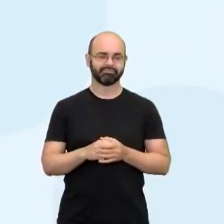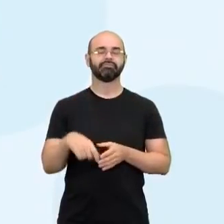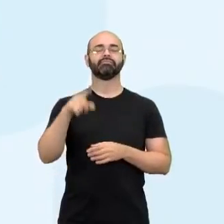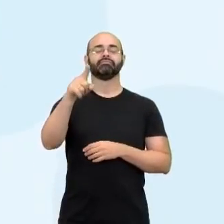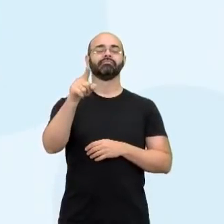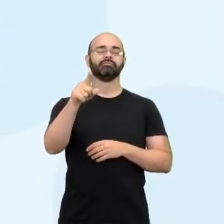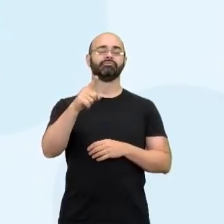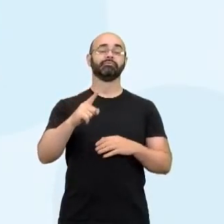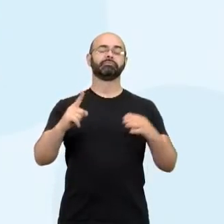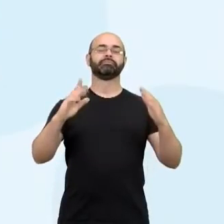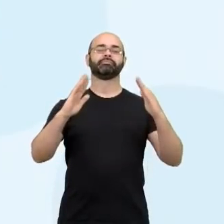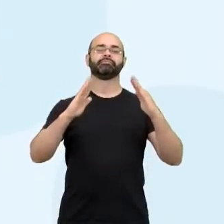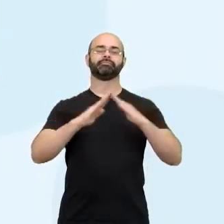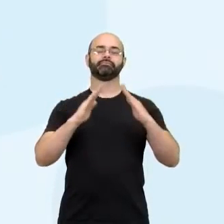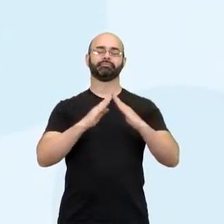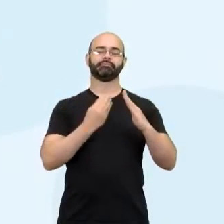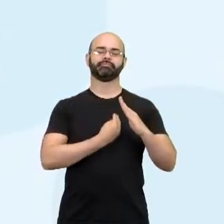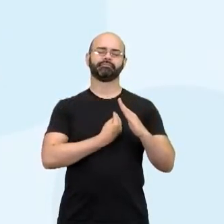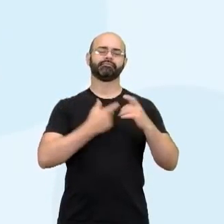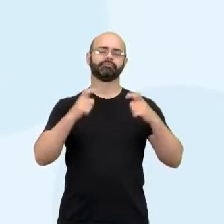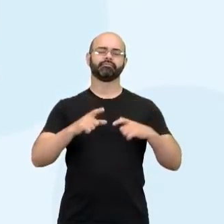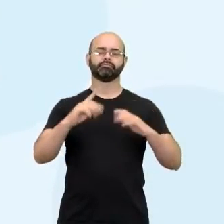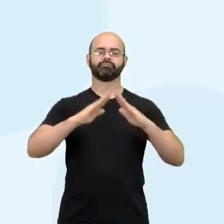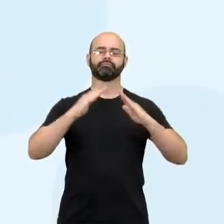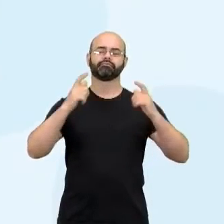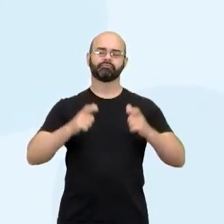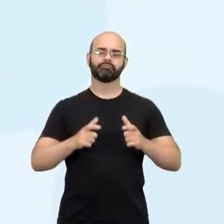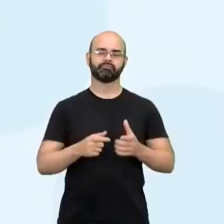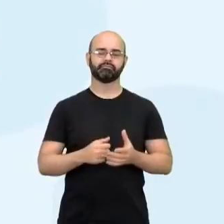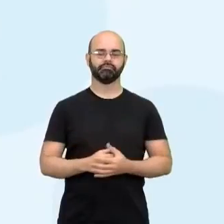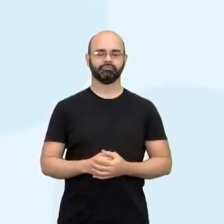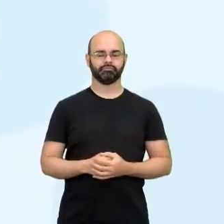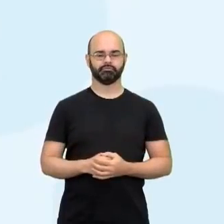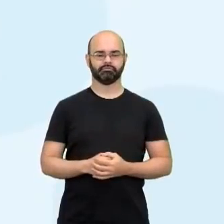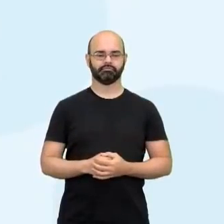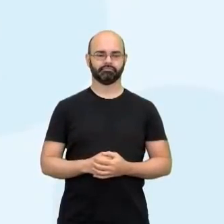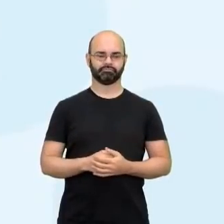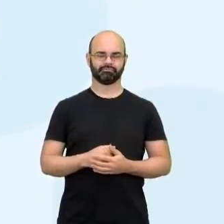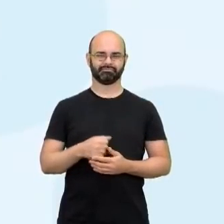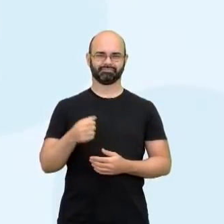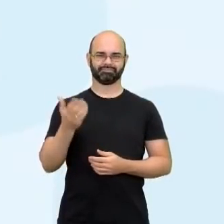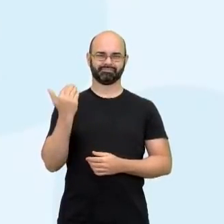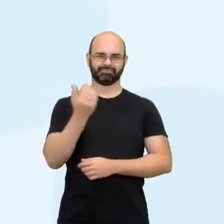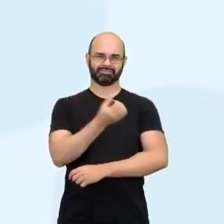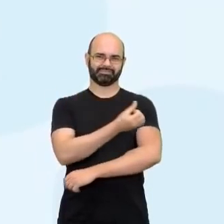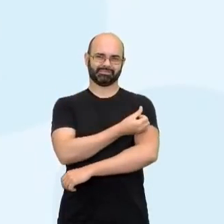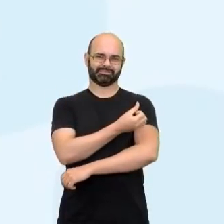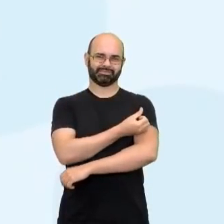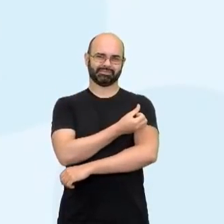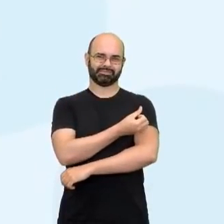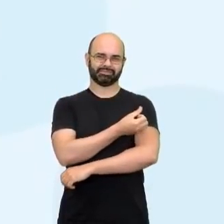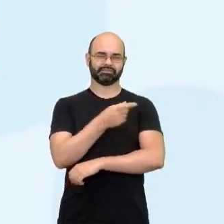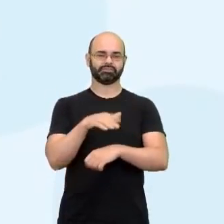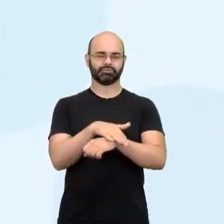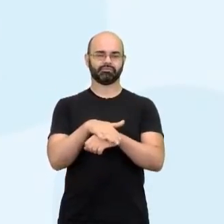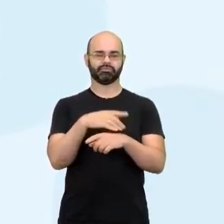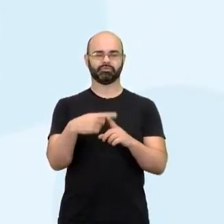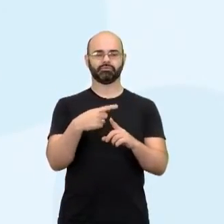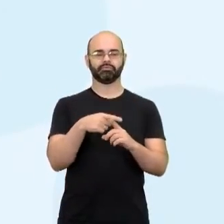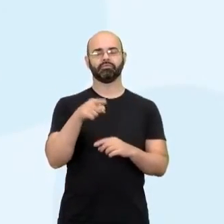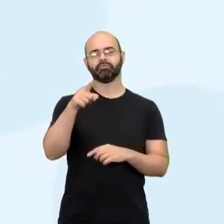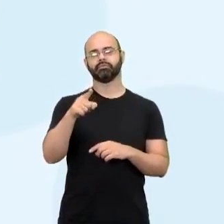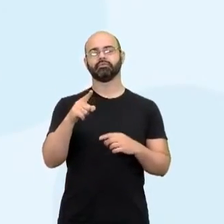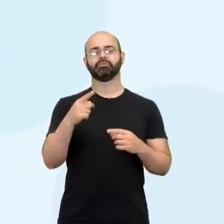Onde você mora. A gente acabou de explicar isso aqui lá na aula do sexto ano, né? Que do you live, então, onde você